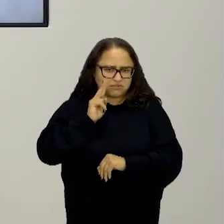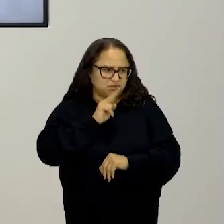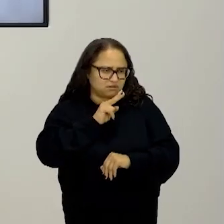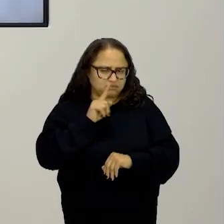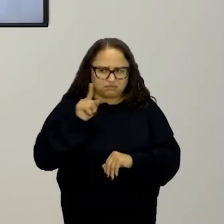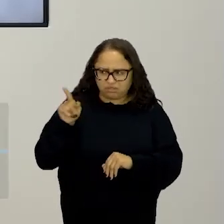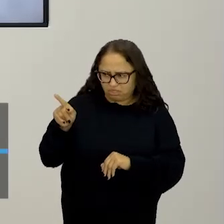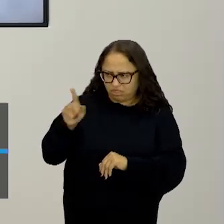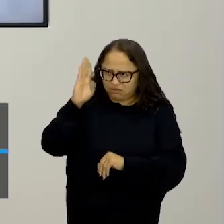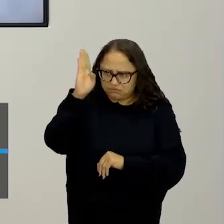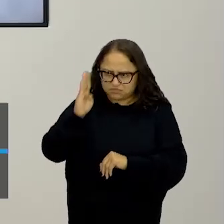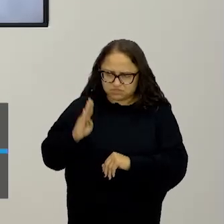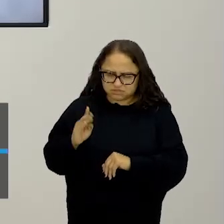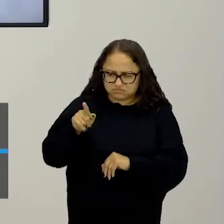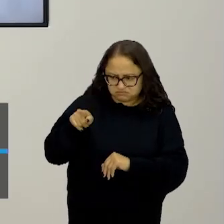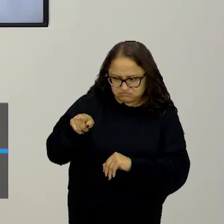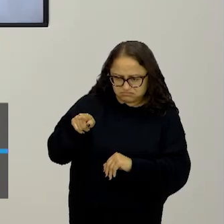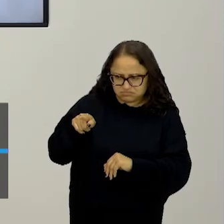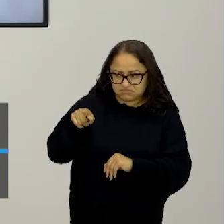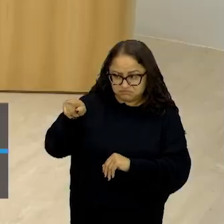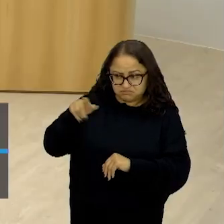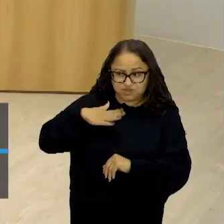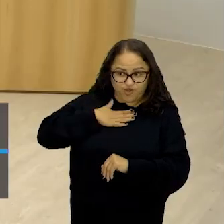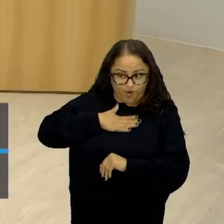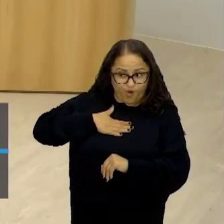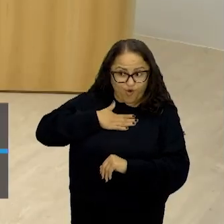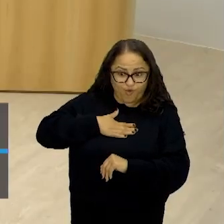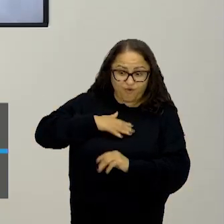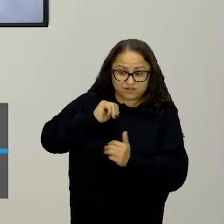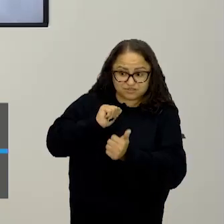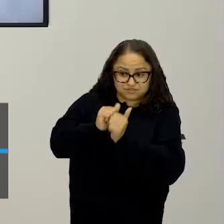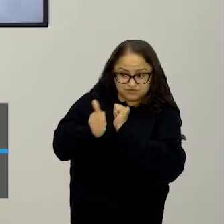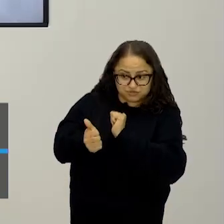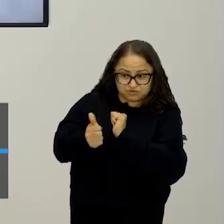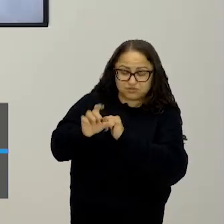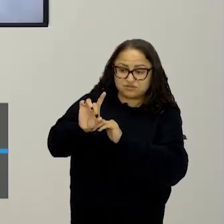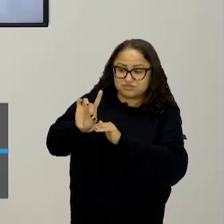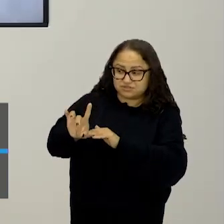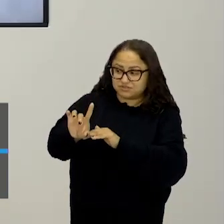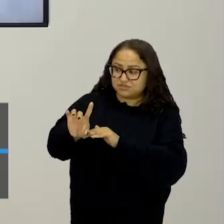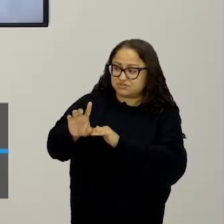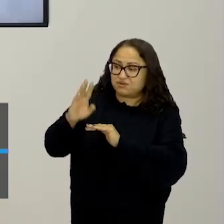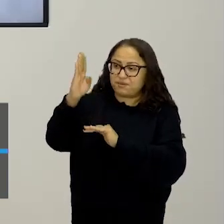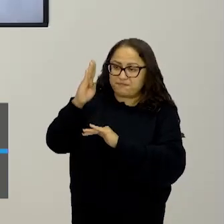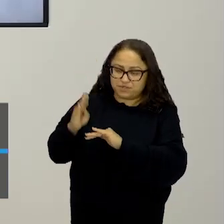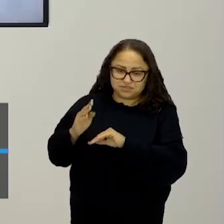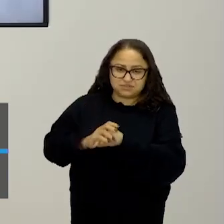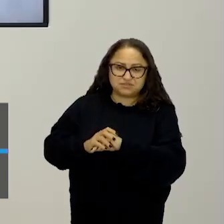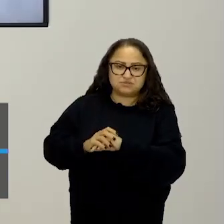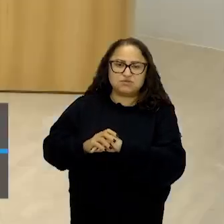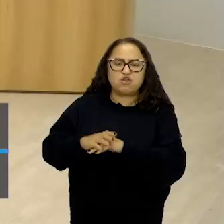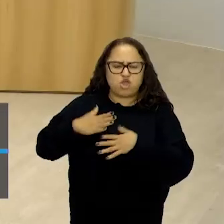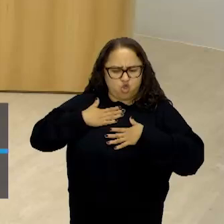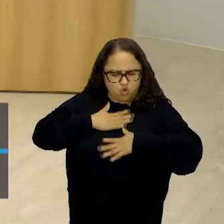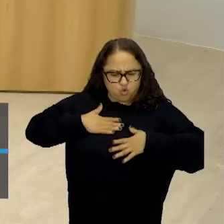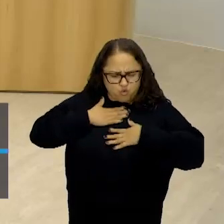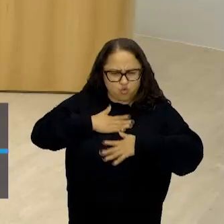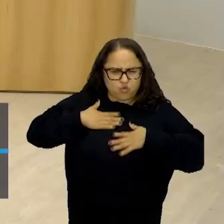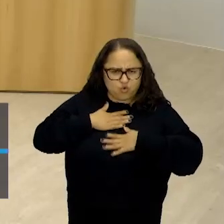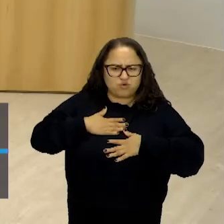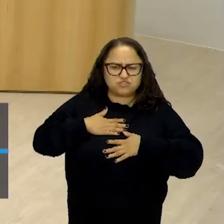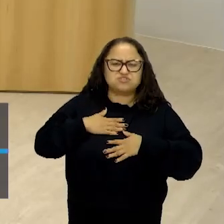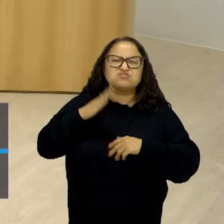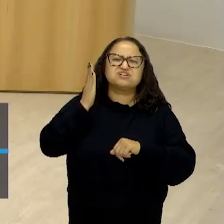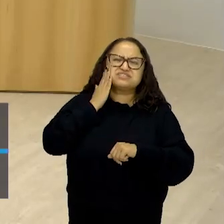e falo assim, esse cara gosta de futebol. Só pelo fato de ser brasileiro significa que eu curto futebol, que eu sei tudo sobre